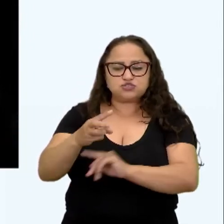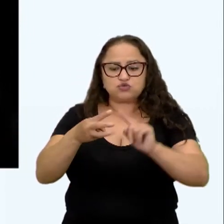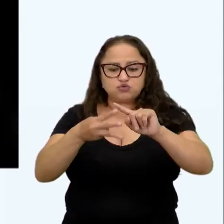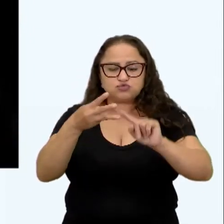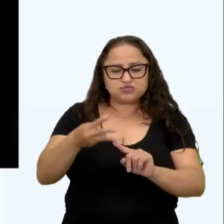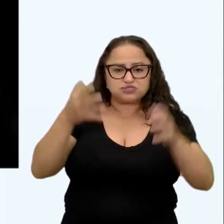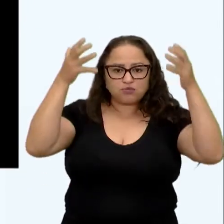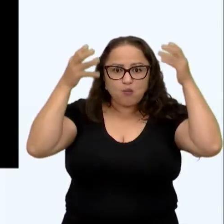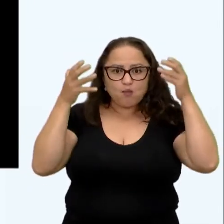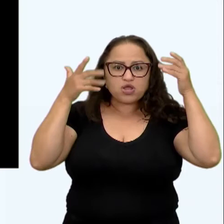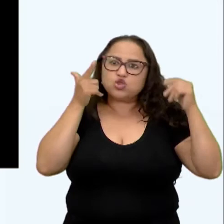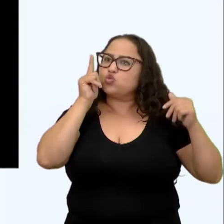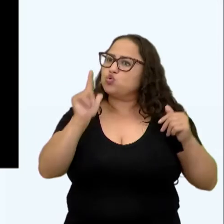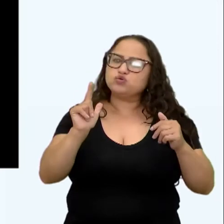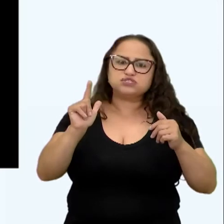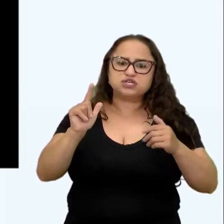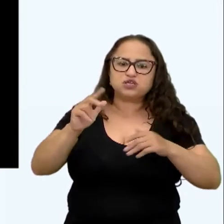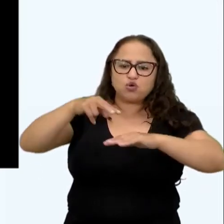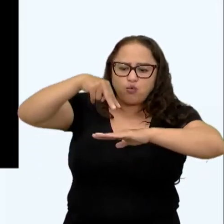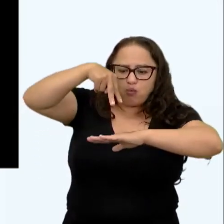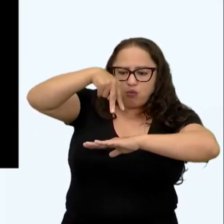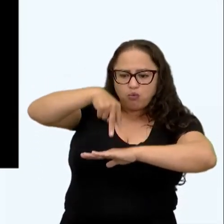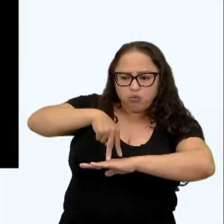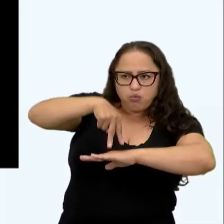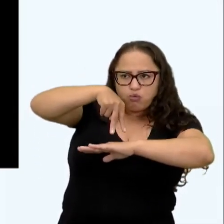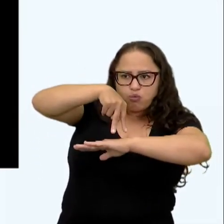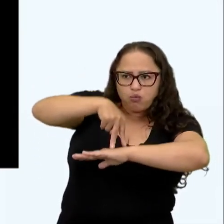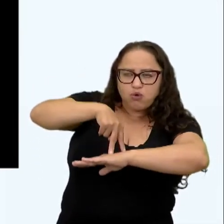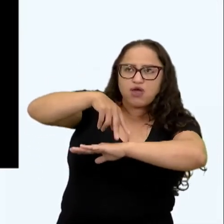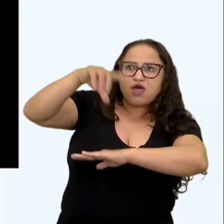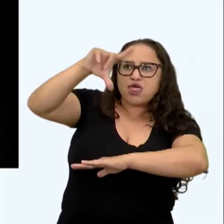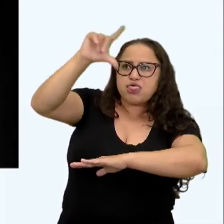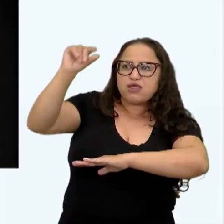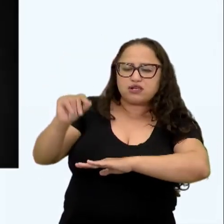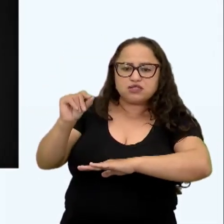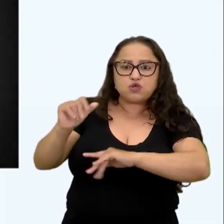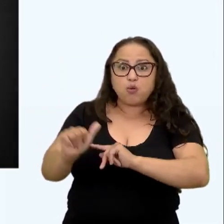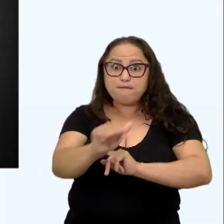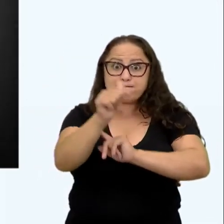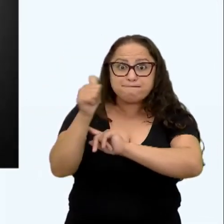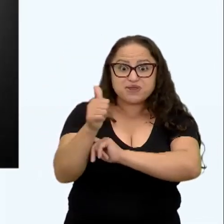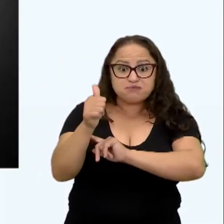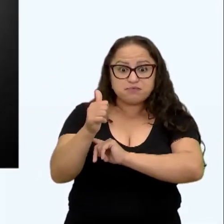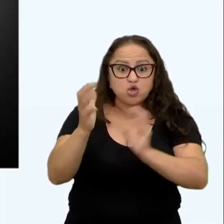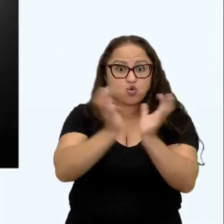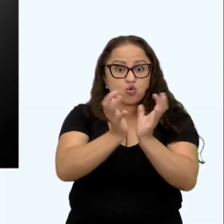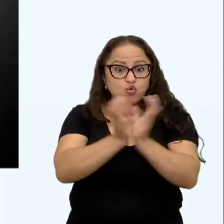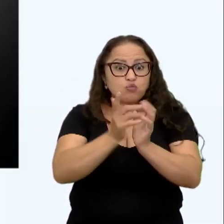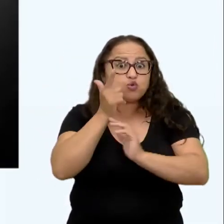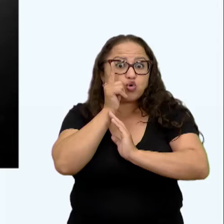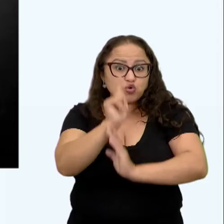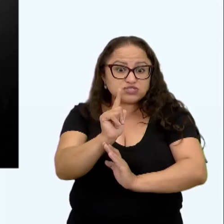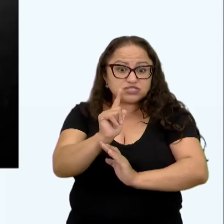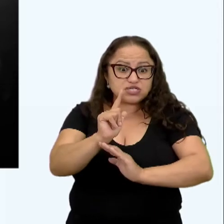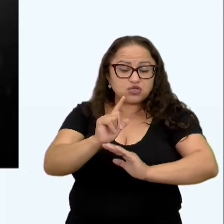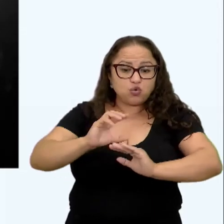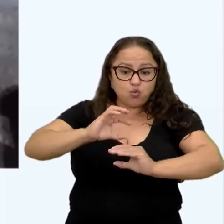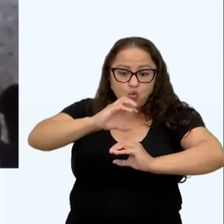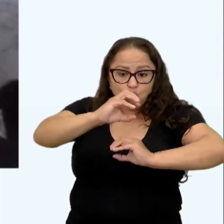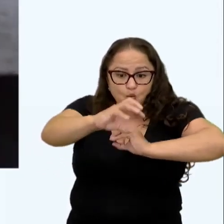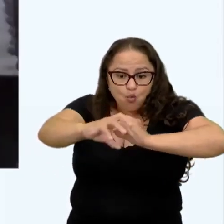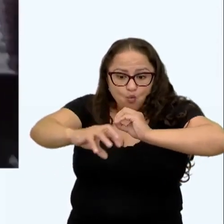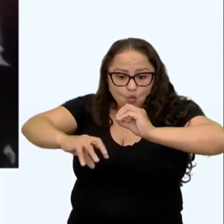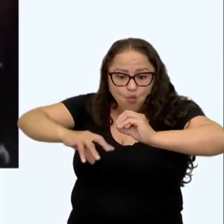não tenham pousado na Lua, eles foram os primeiros a dar a volta completa no satélite, enviando fotos inéditas do solo